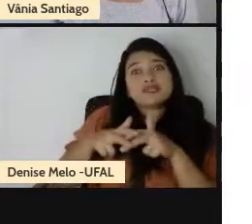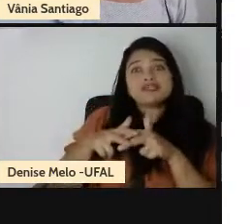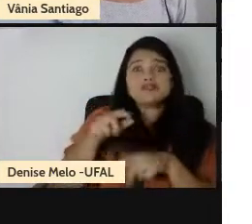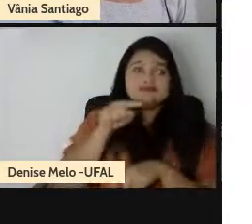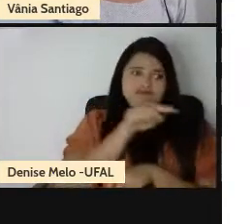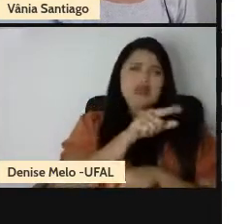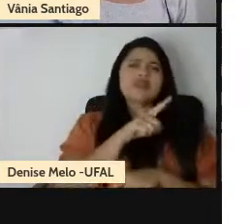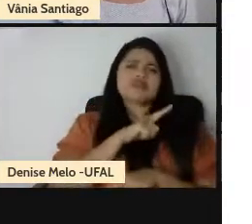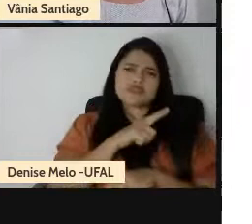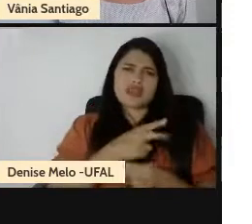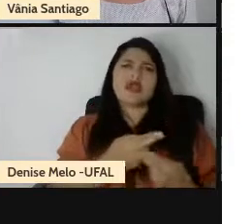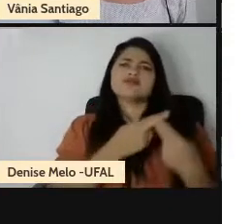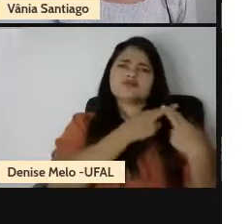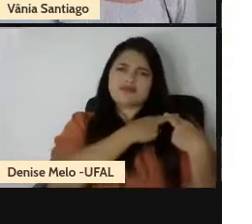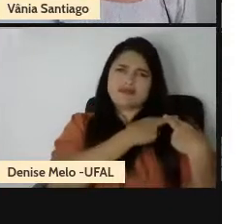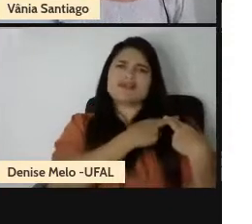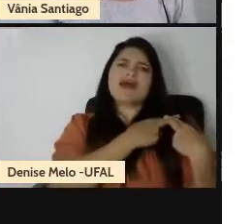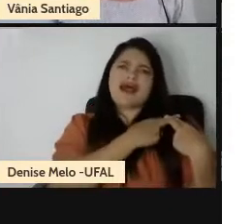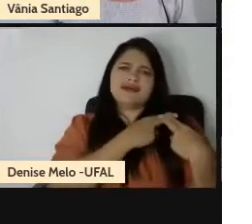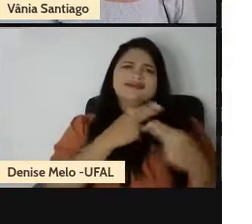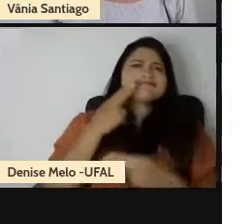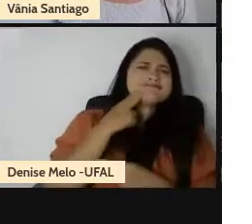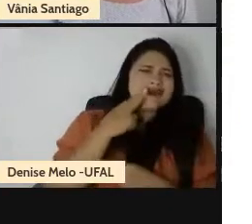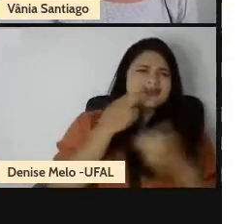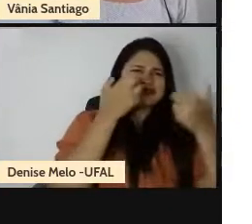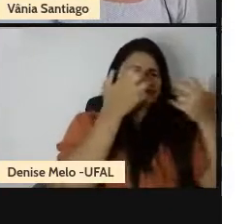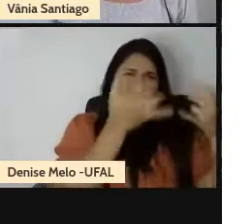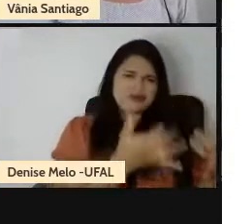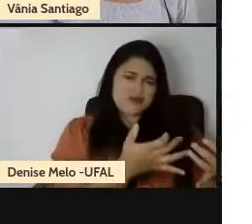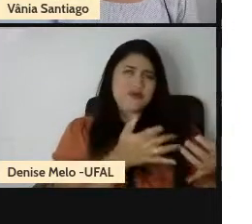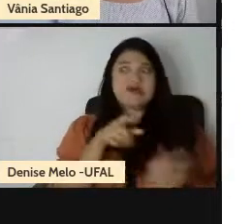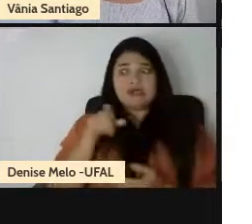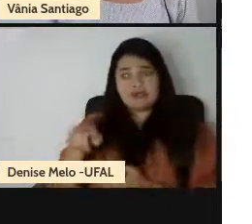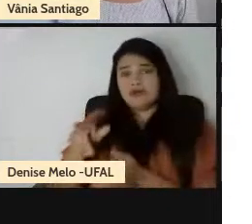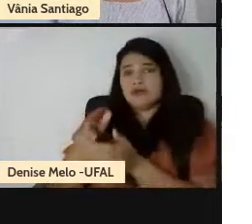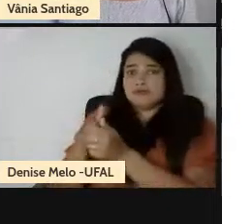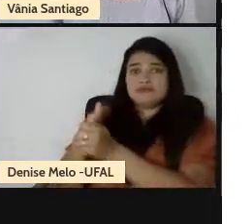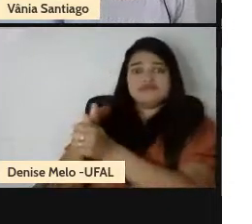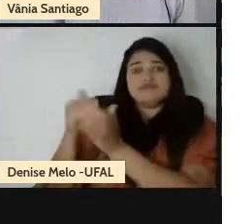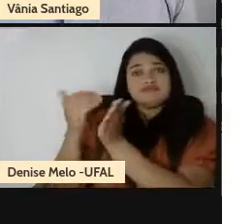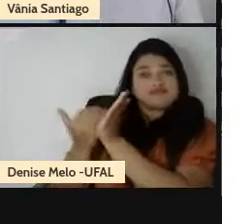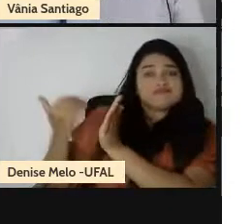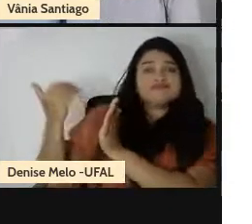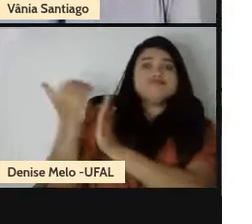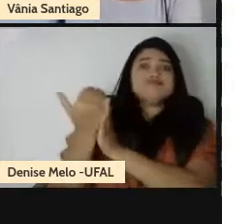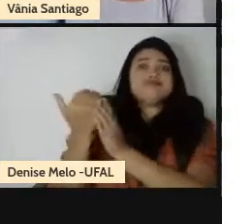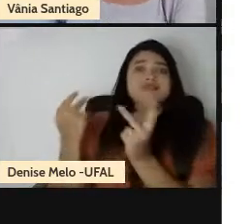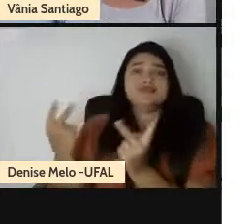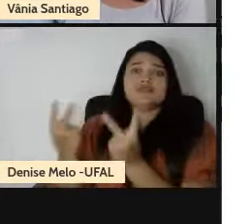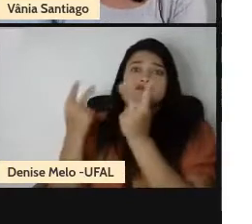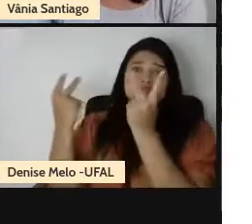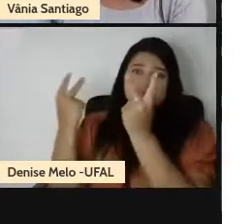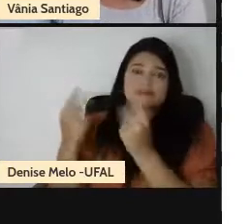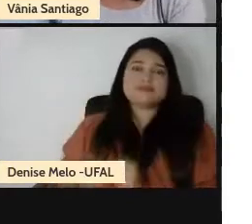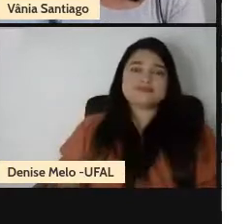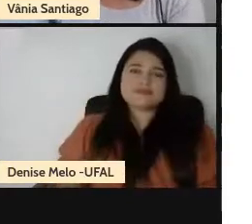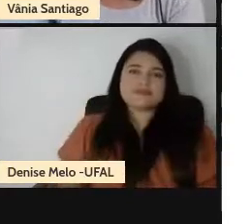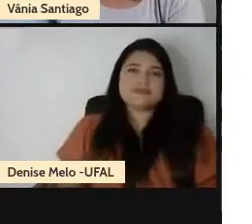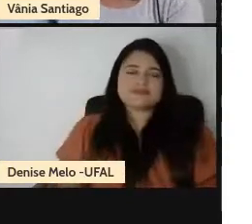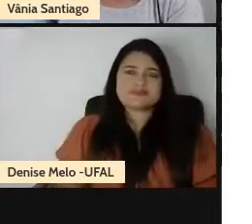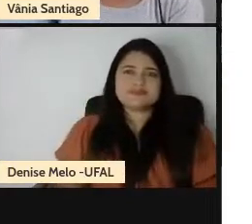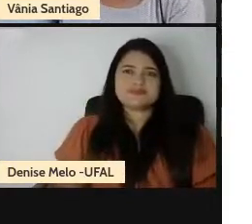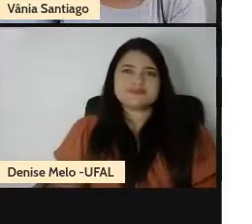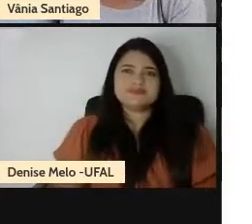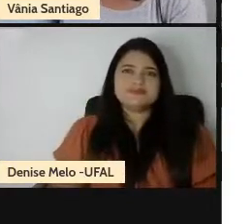além da mediação discursiva, né? Extremamente valorativa. Pode passar,